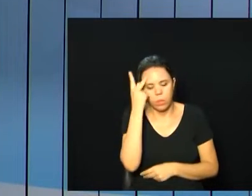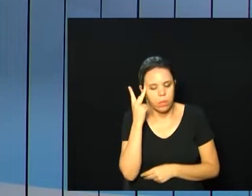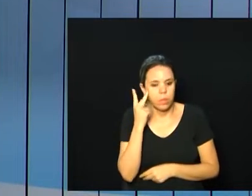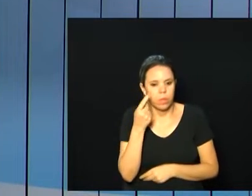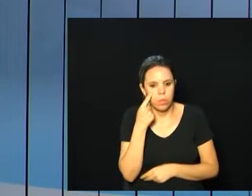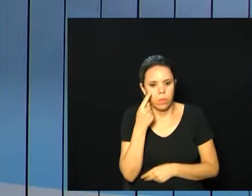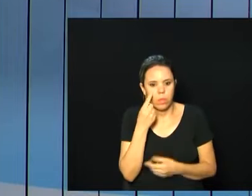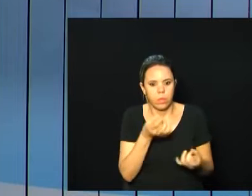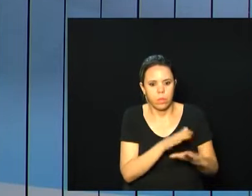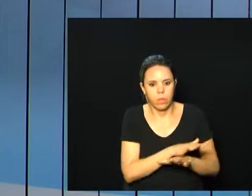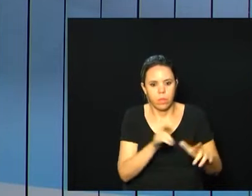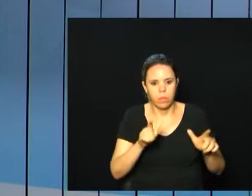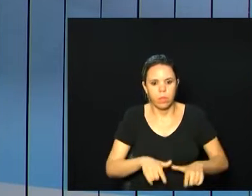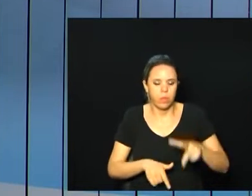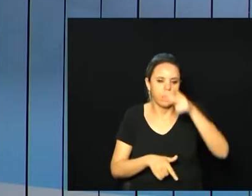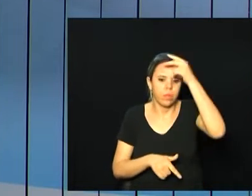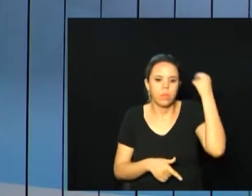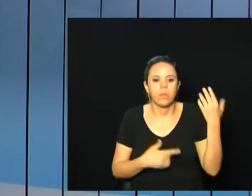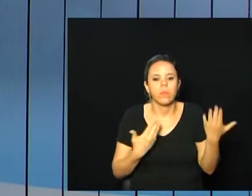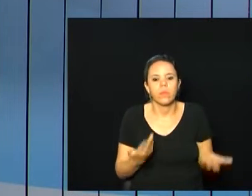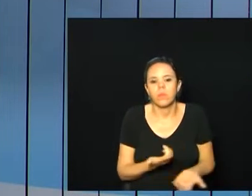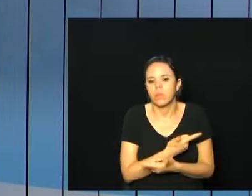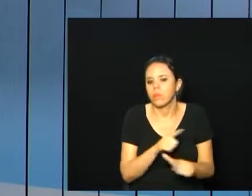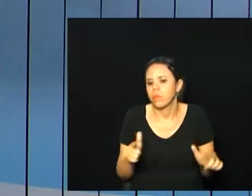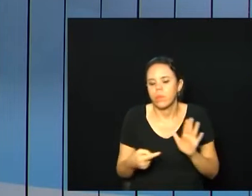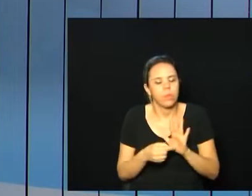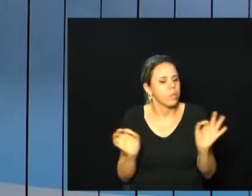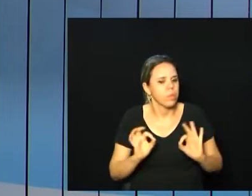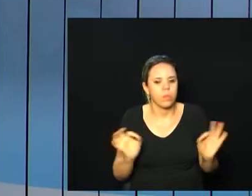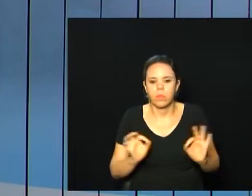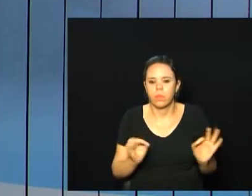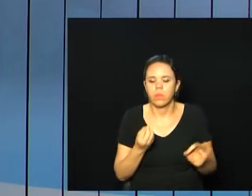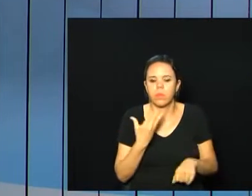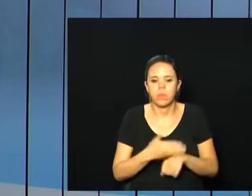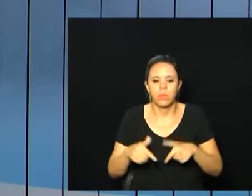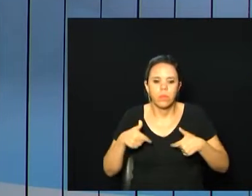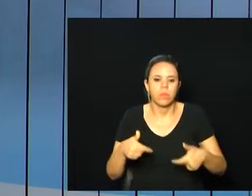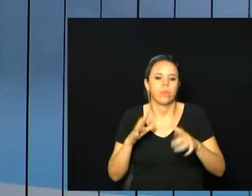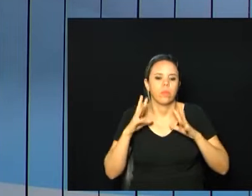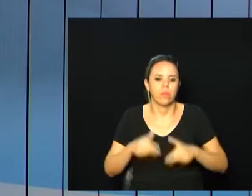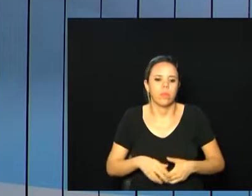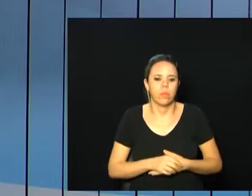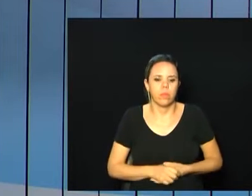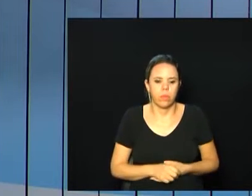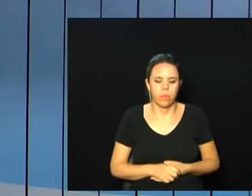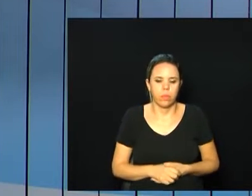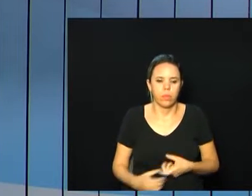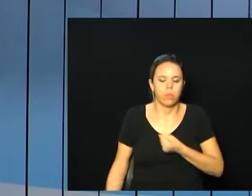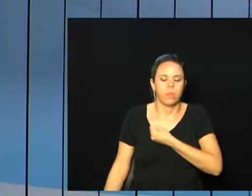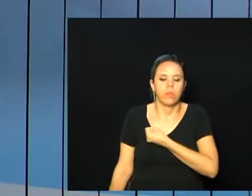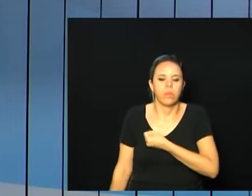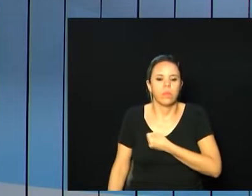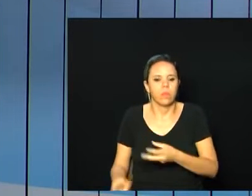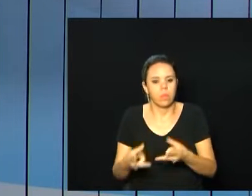só, deixaram um local público por não apresentar boas medidas de higiene. Esses números